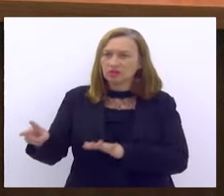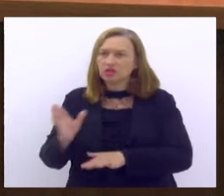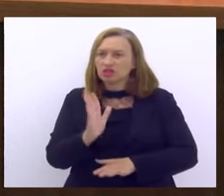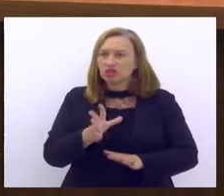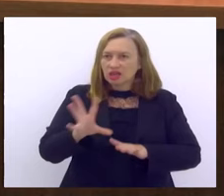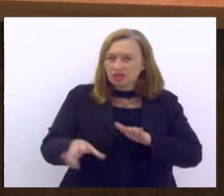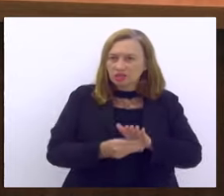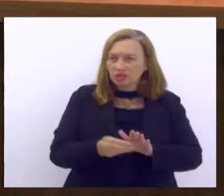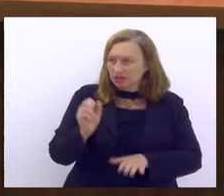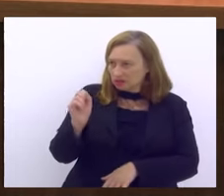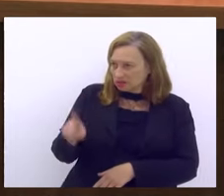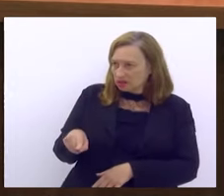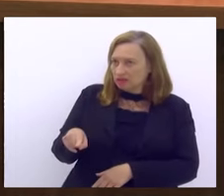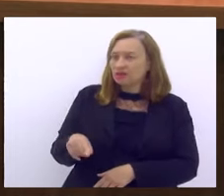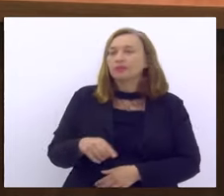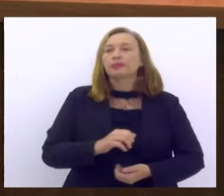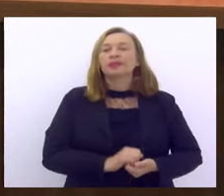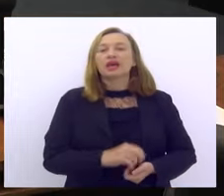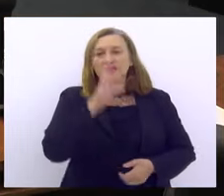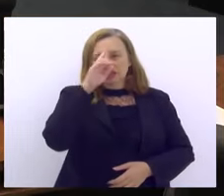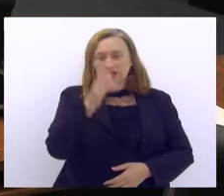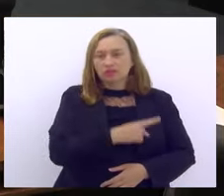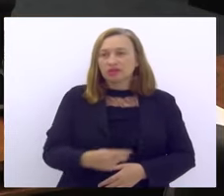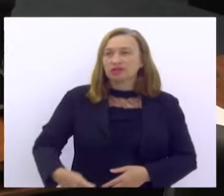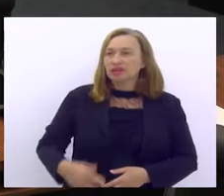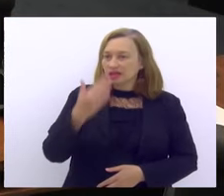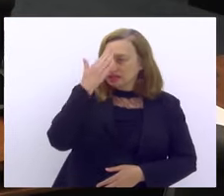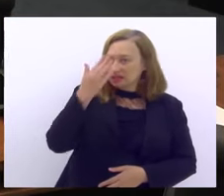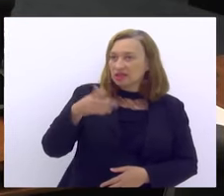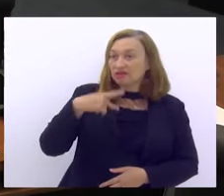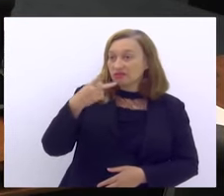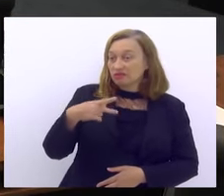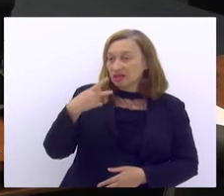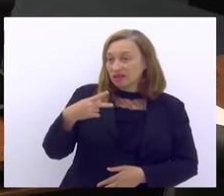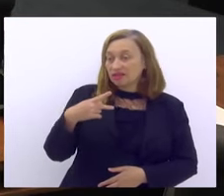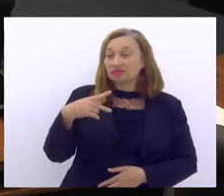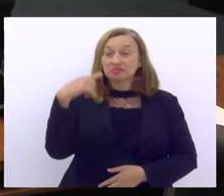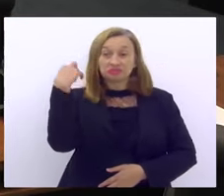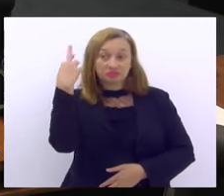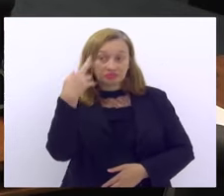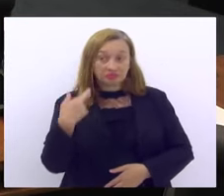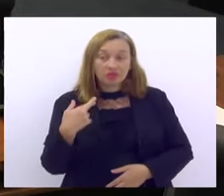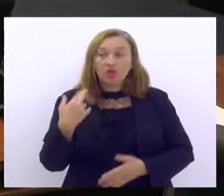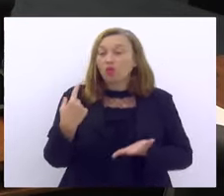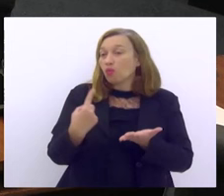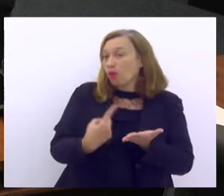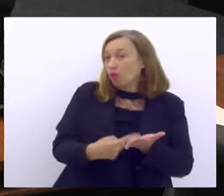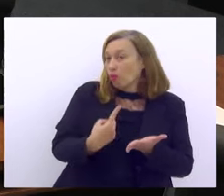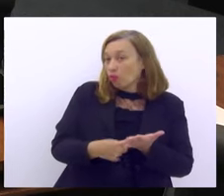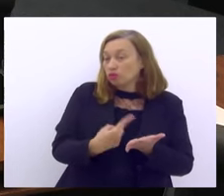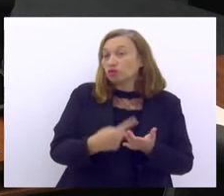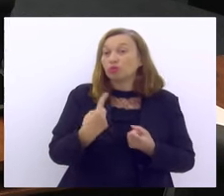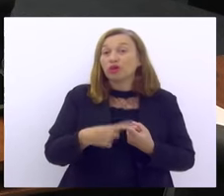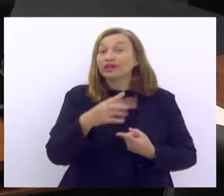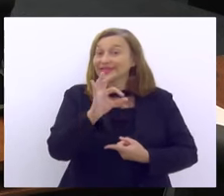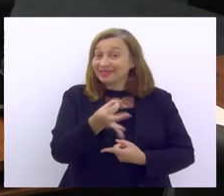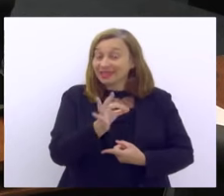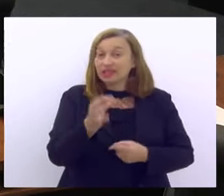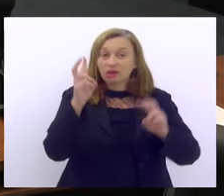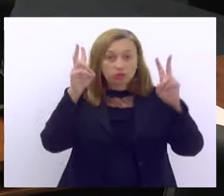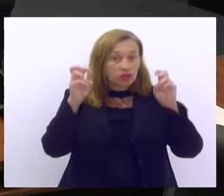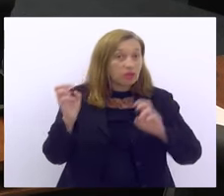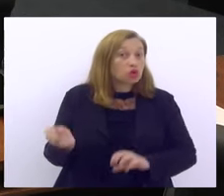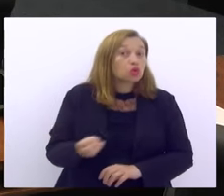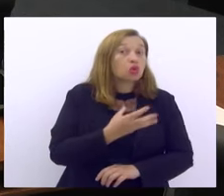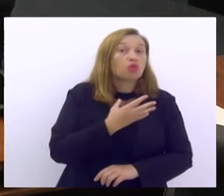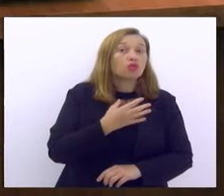as emendas, não é isso? Senhora presidente, primeiro agradecer as palavras da autora. Na verdade, foi um acordo, porque, de fato, é um tema novo,